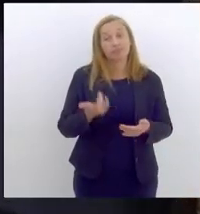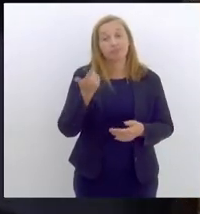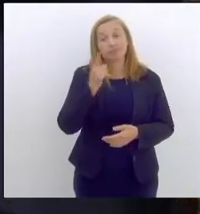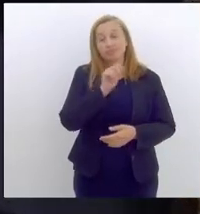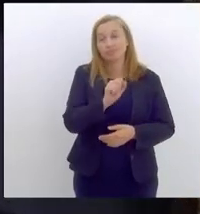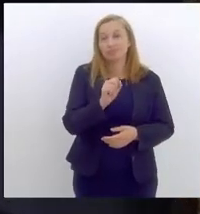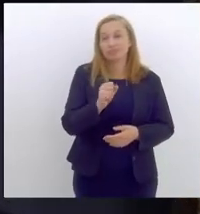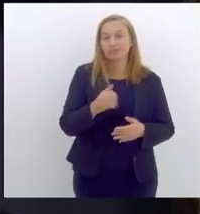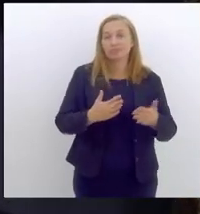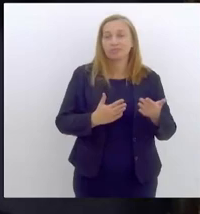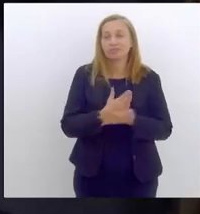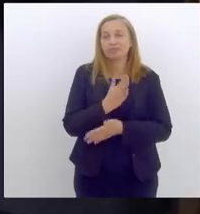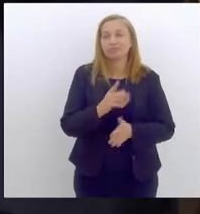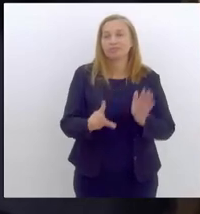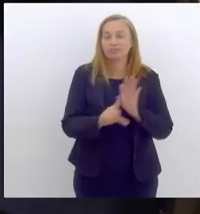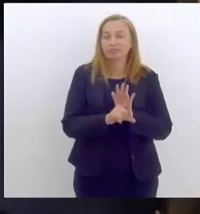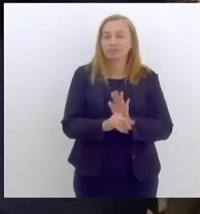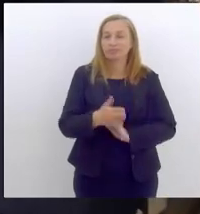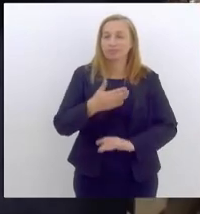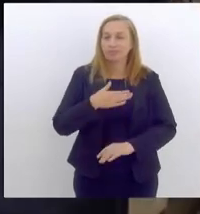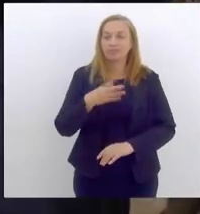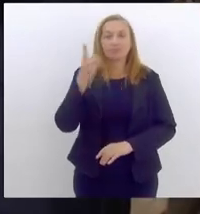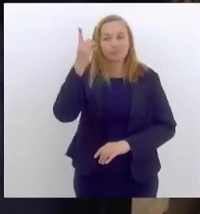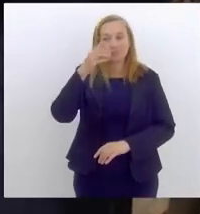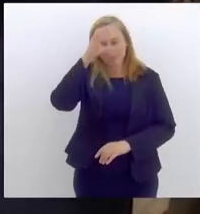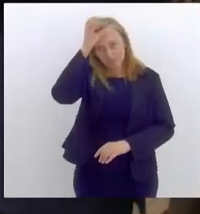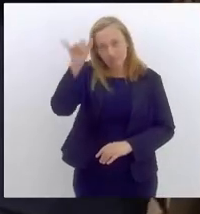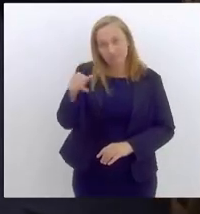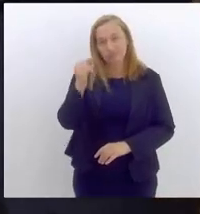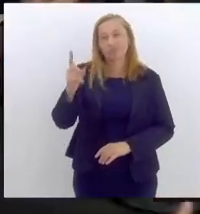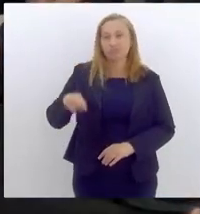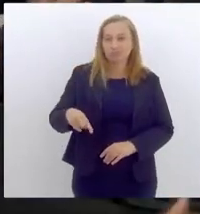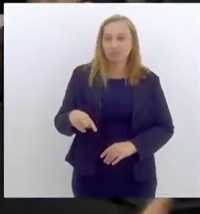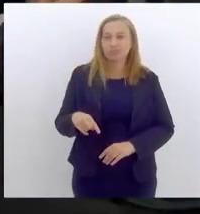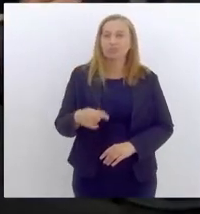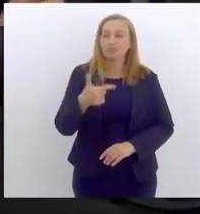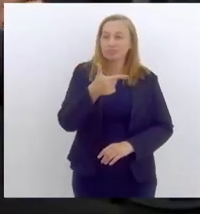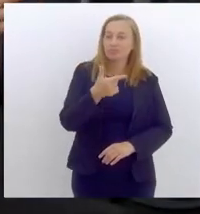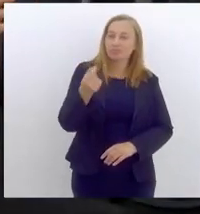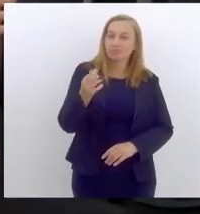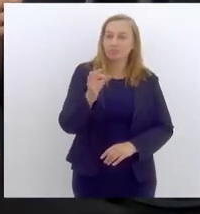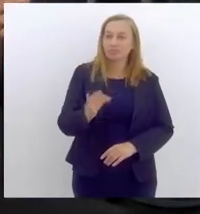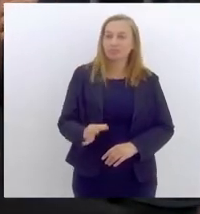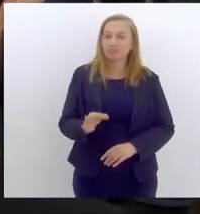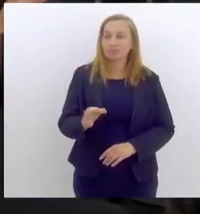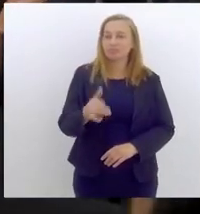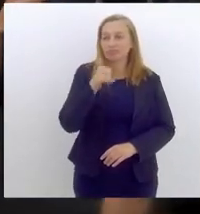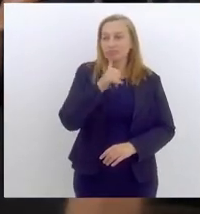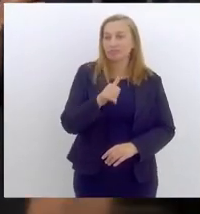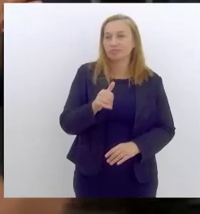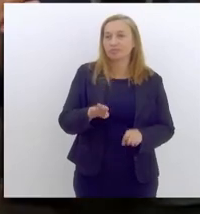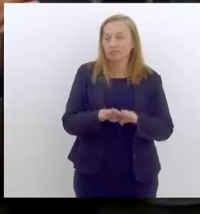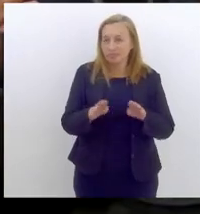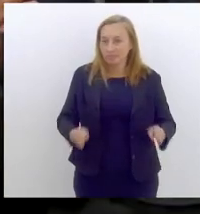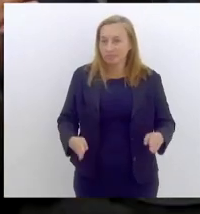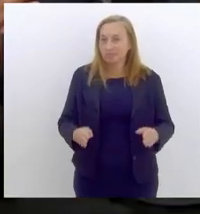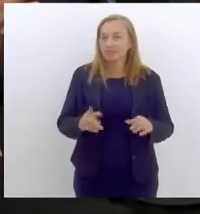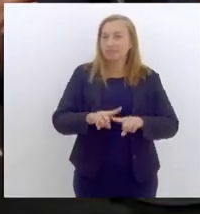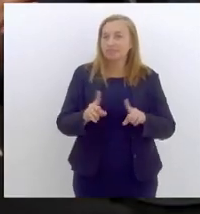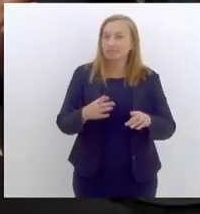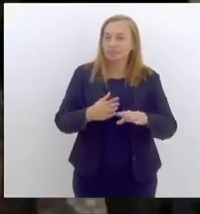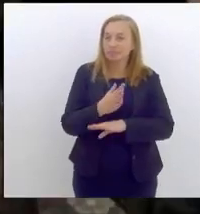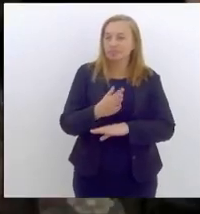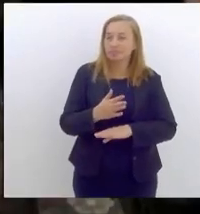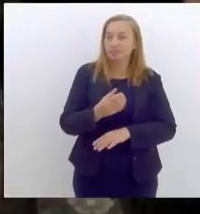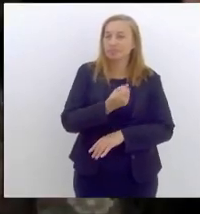aprovar uma lei de autoria minha, da deputada Tia Ju, onde a gente tem, né, 20% de mulheres na mesa, mas nós ultrapassamos esse